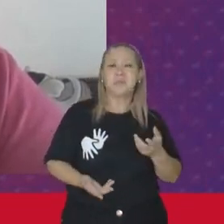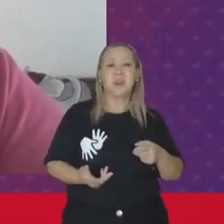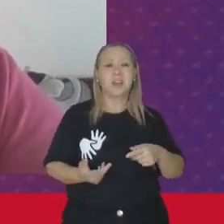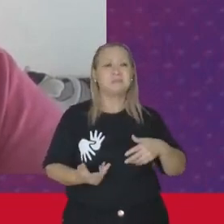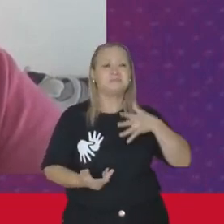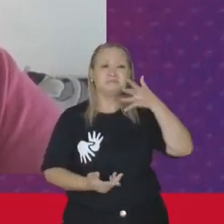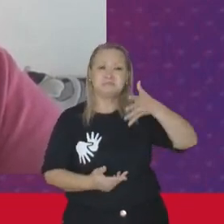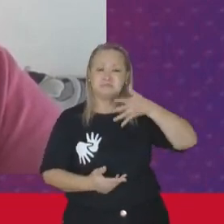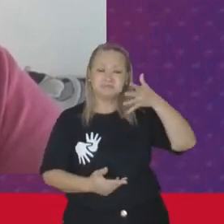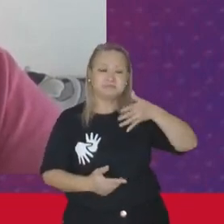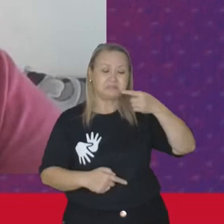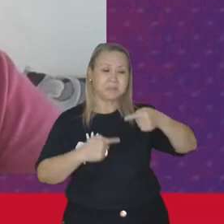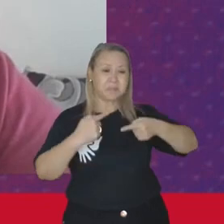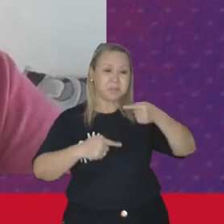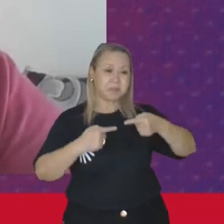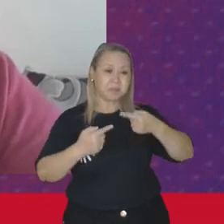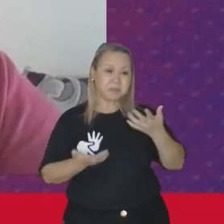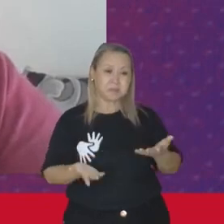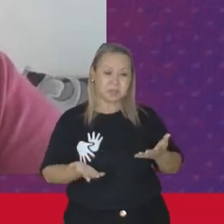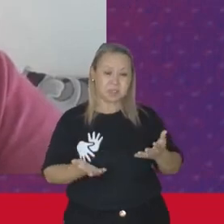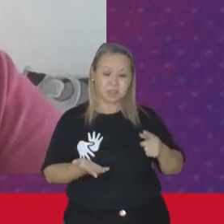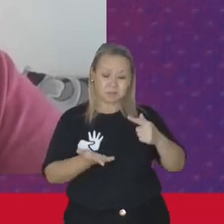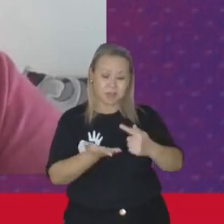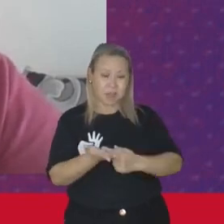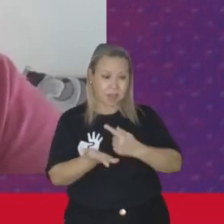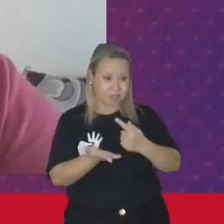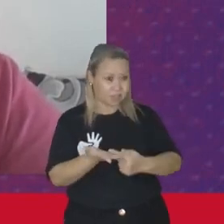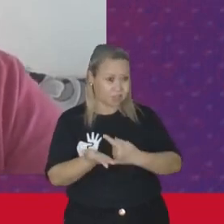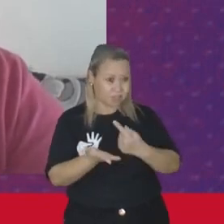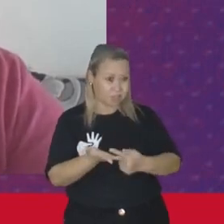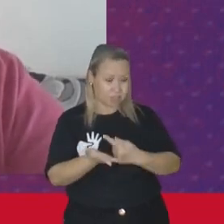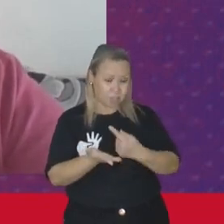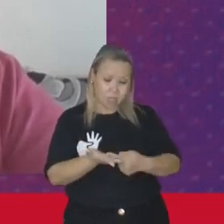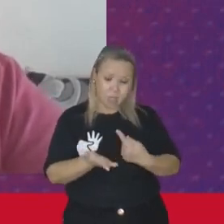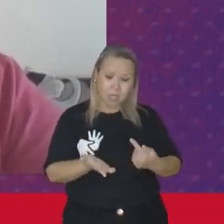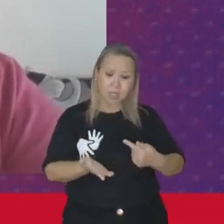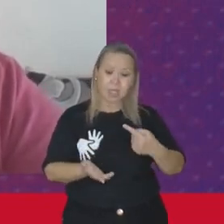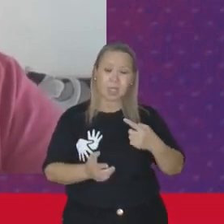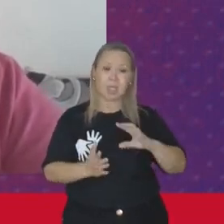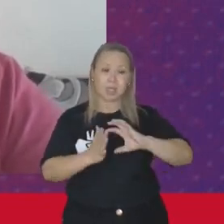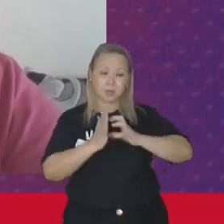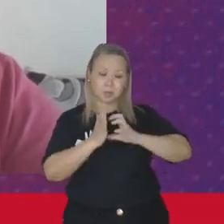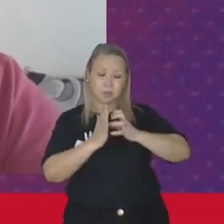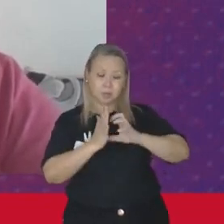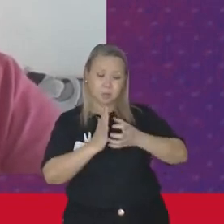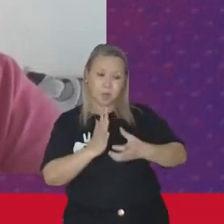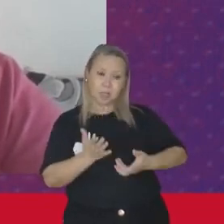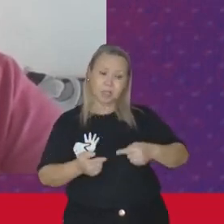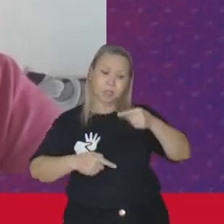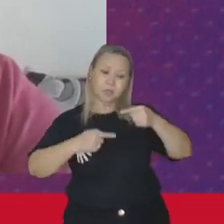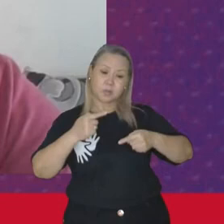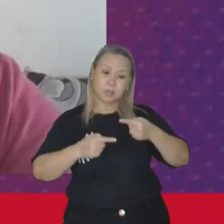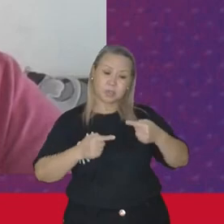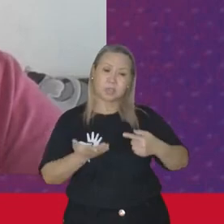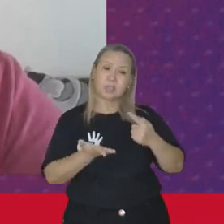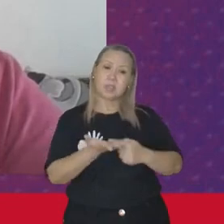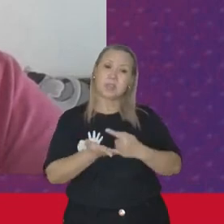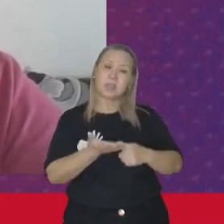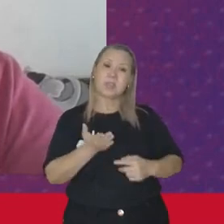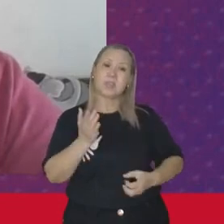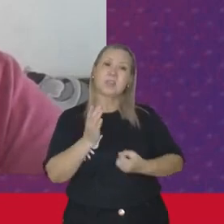incorporado na agenda dos partidos políticos e na agenda da